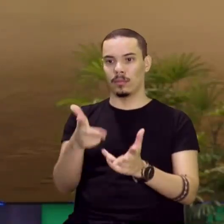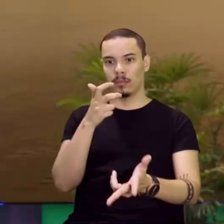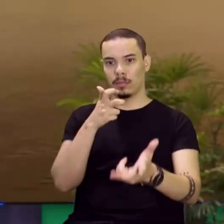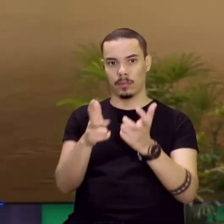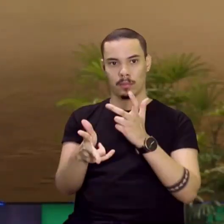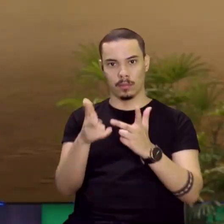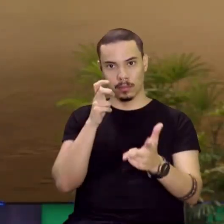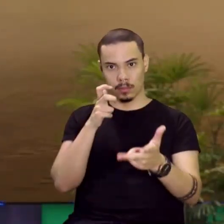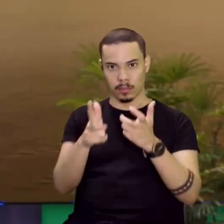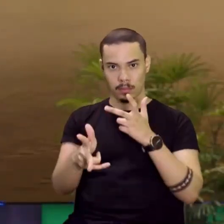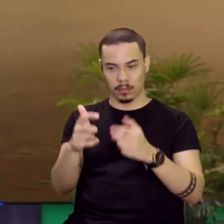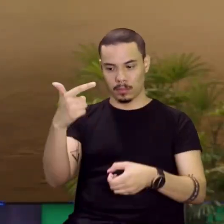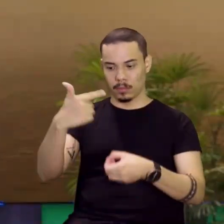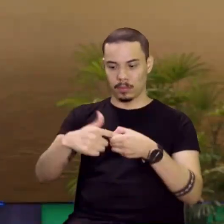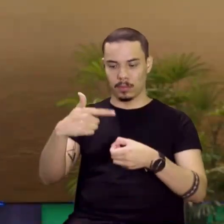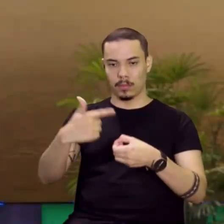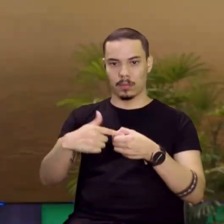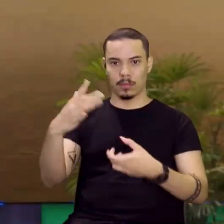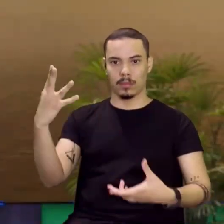em alto mar.